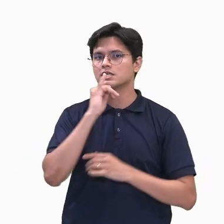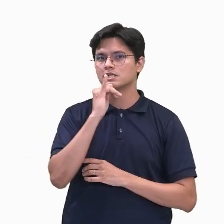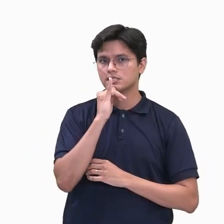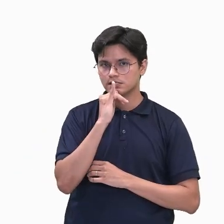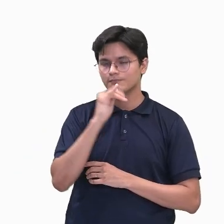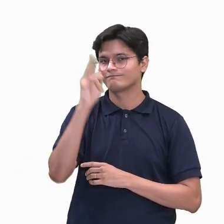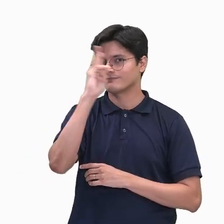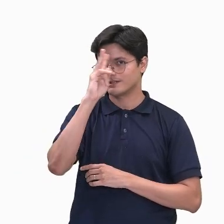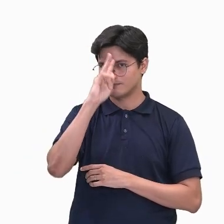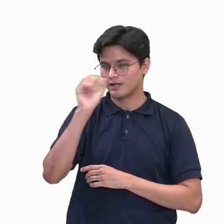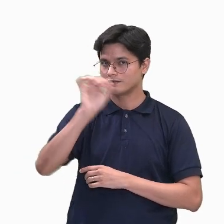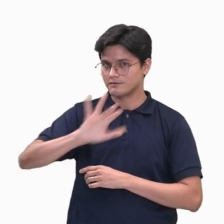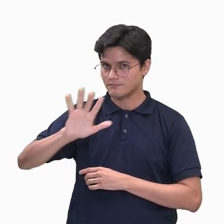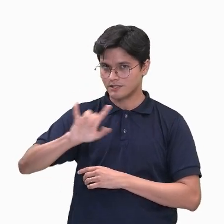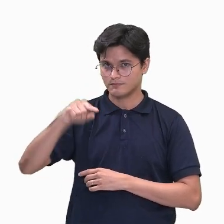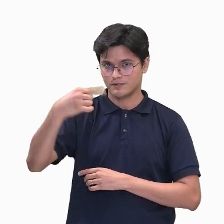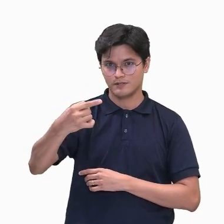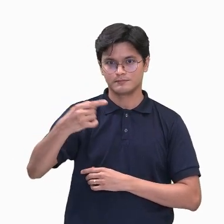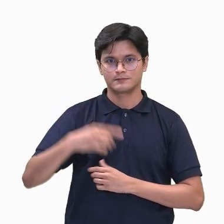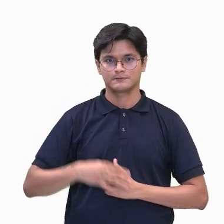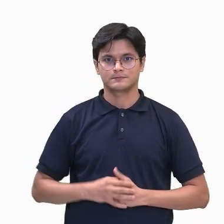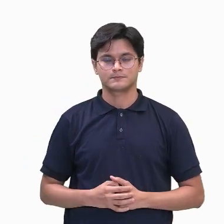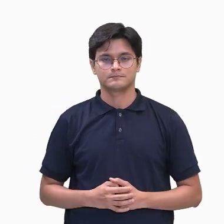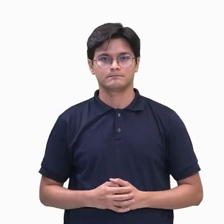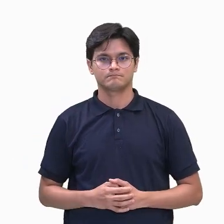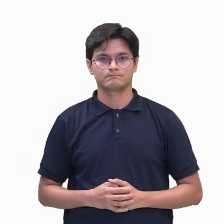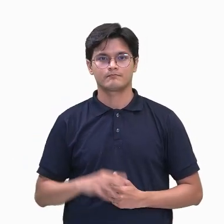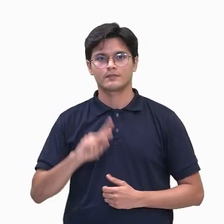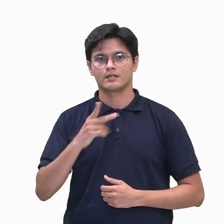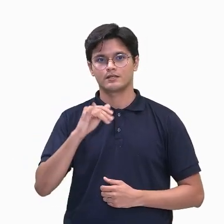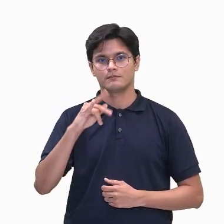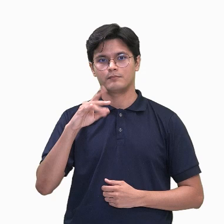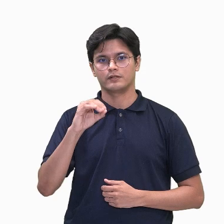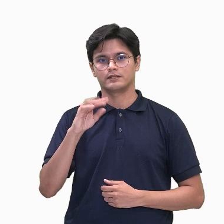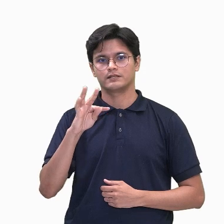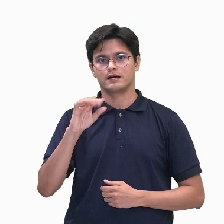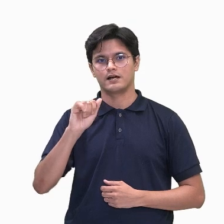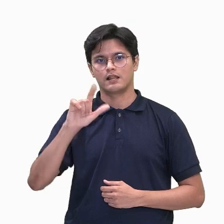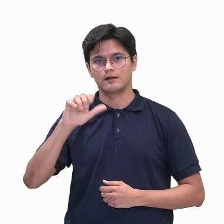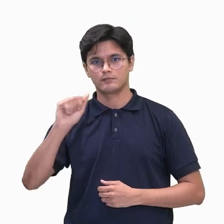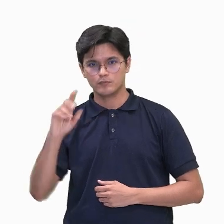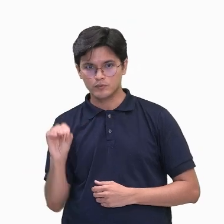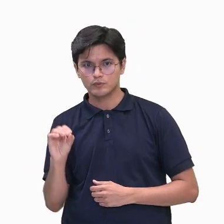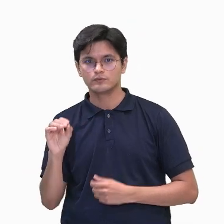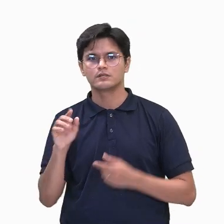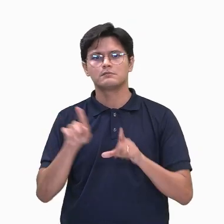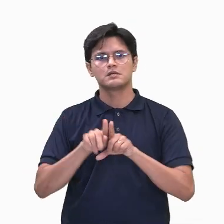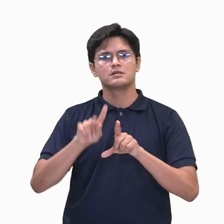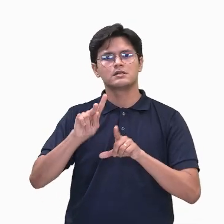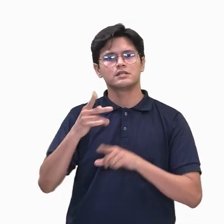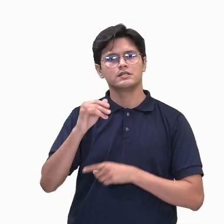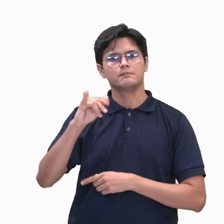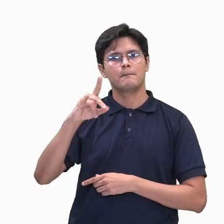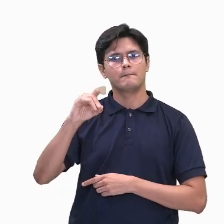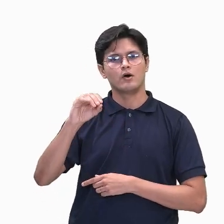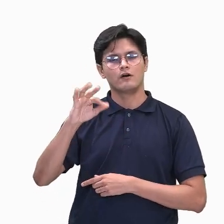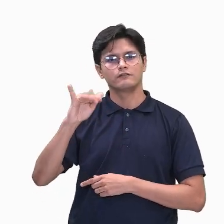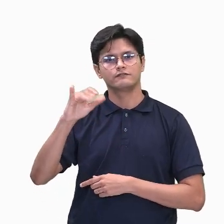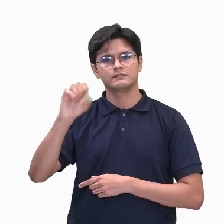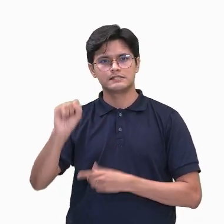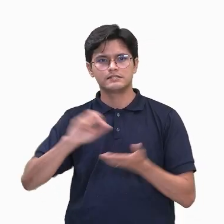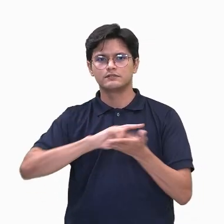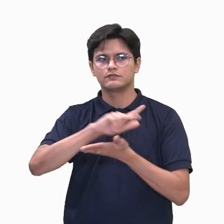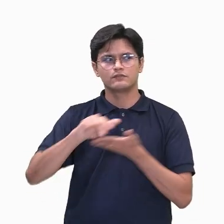relembrar aí na próxima imagem. Olha só, hipotálamo, hipófise, tireoide, paratireoide, as células